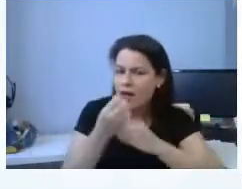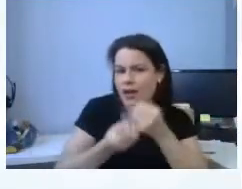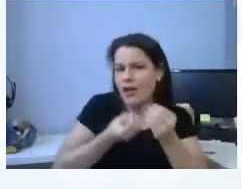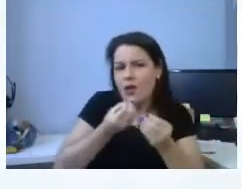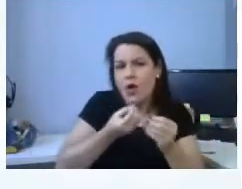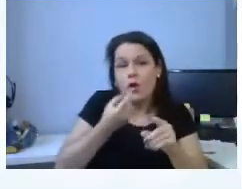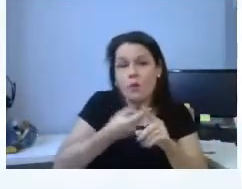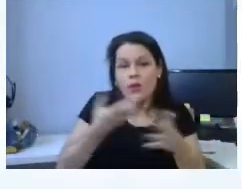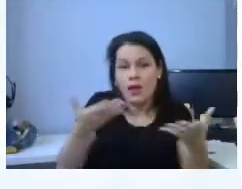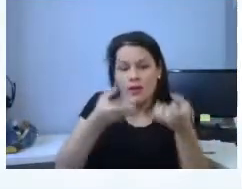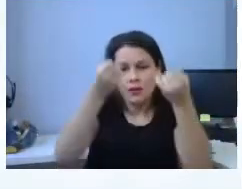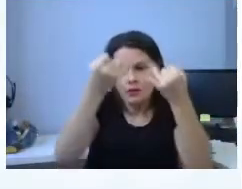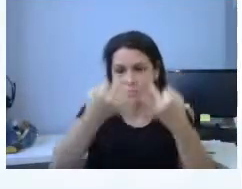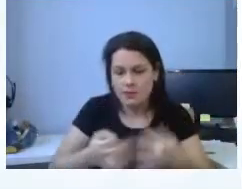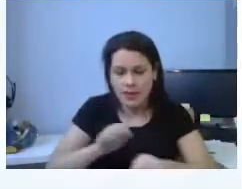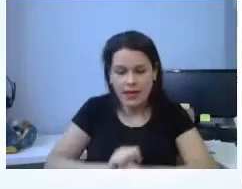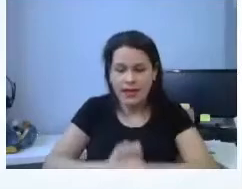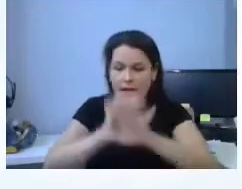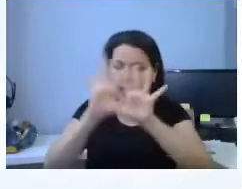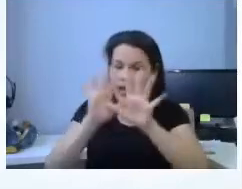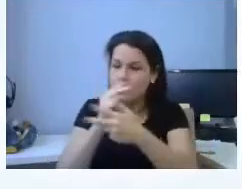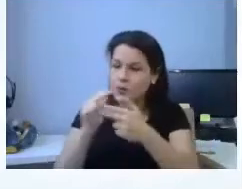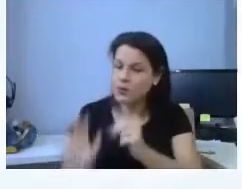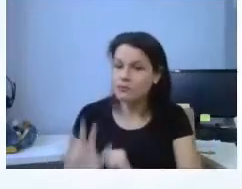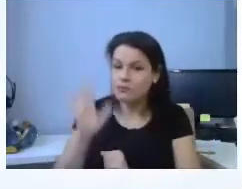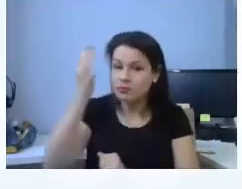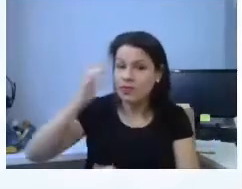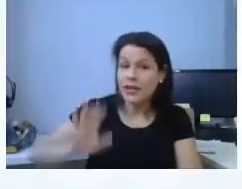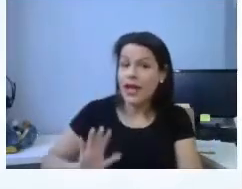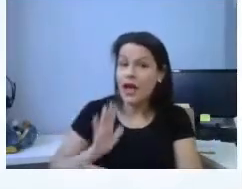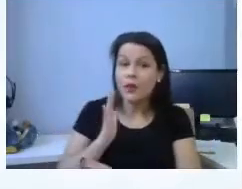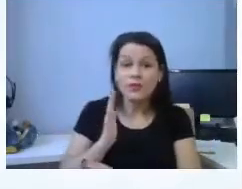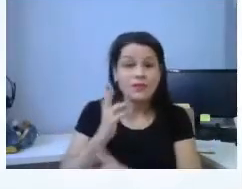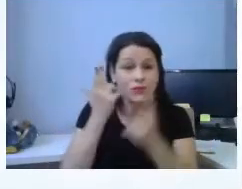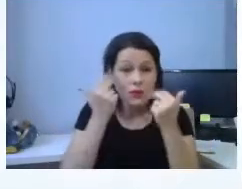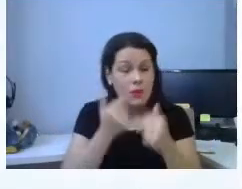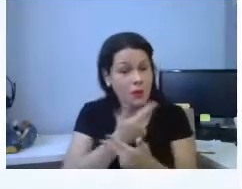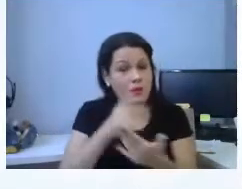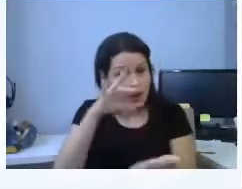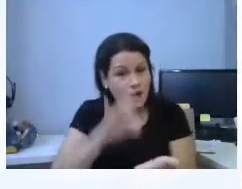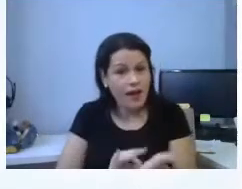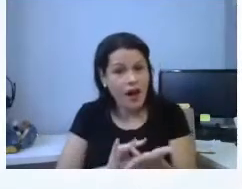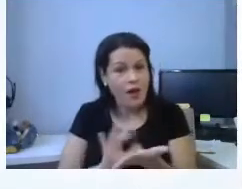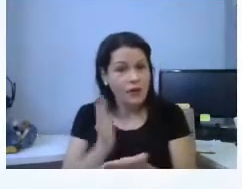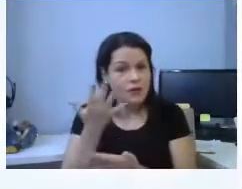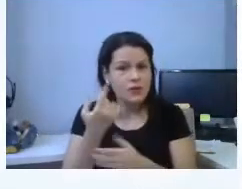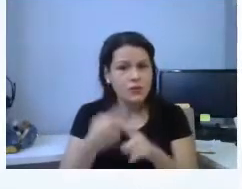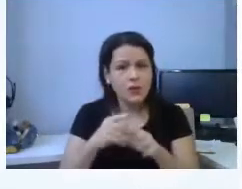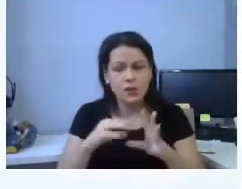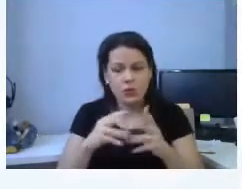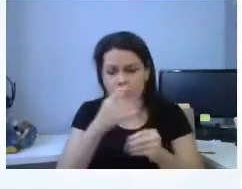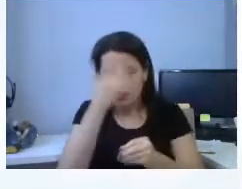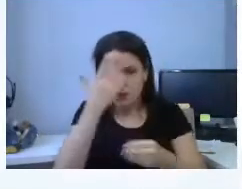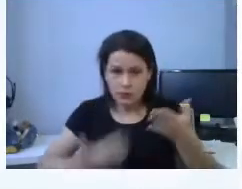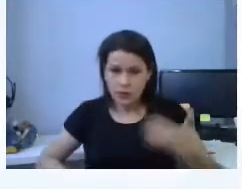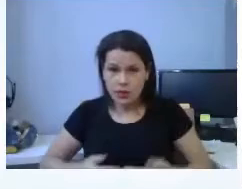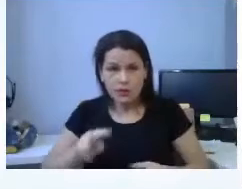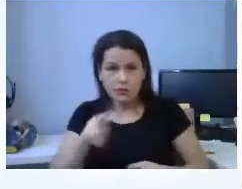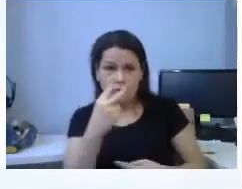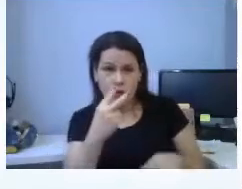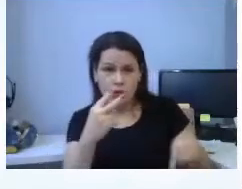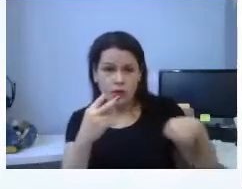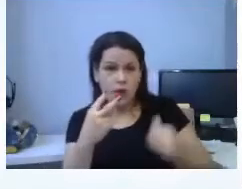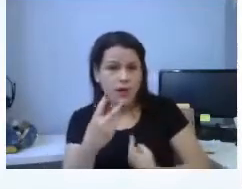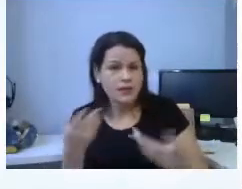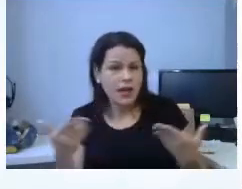do que estamos conversando aqui, e é um caso que aconteceu, um caso real, para que os trabalhadores que estão nos assistindo entendam